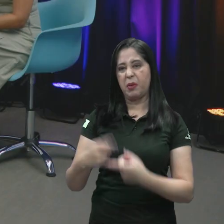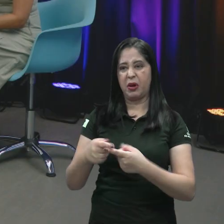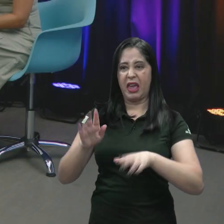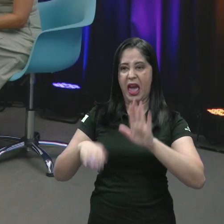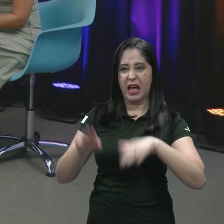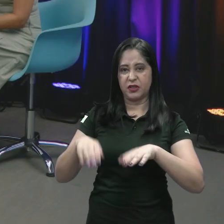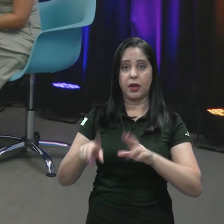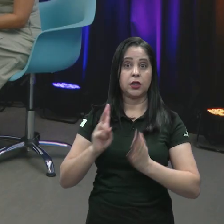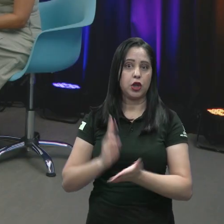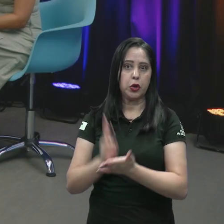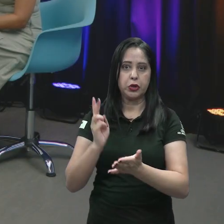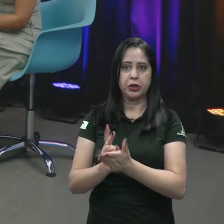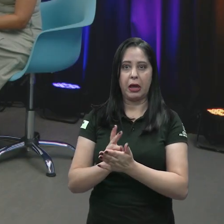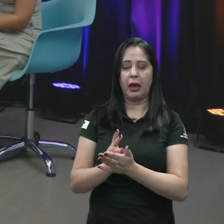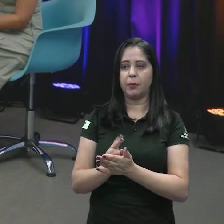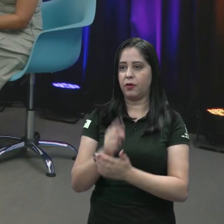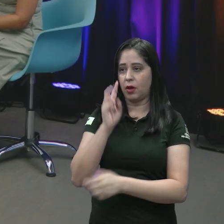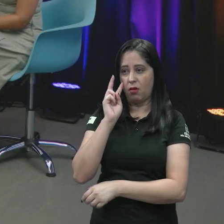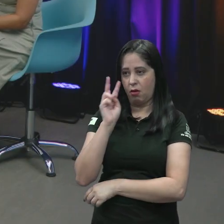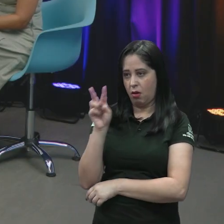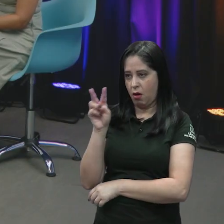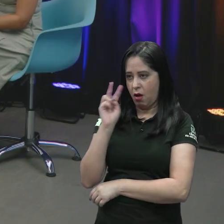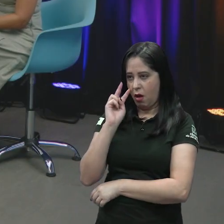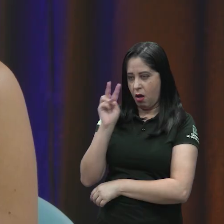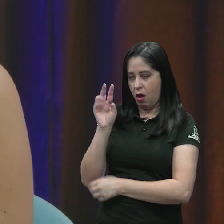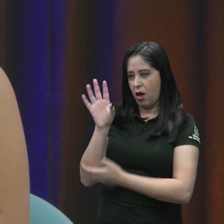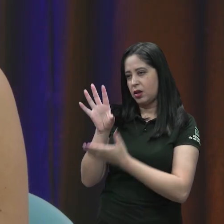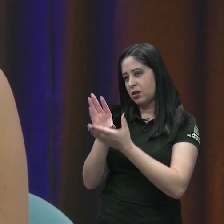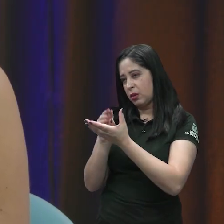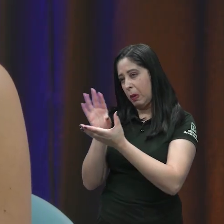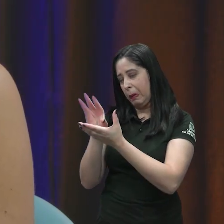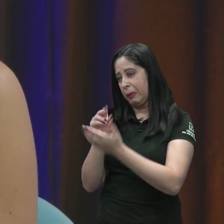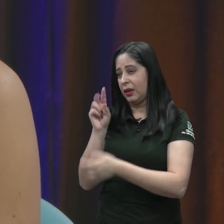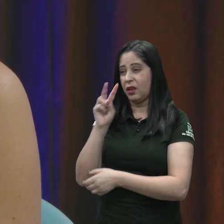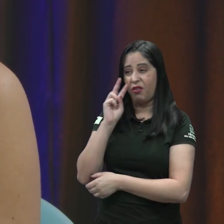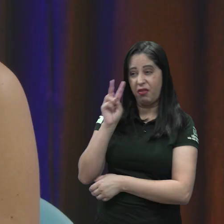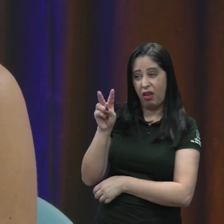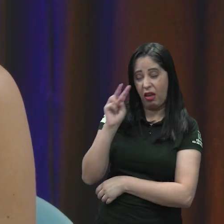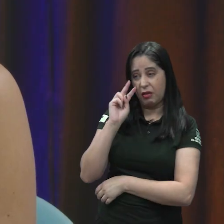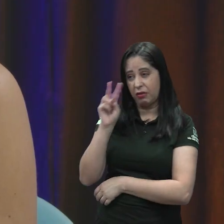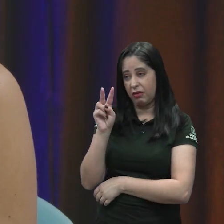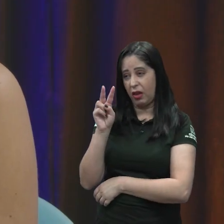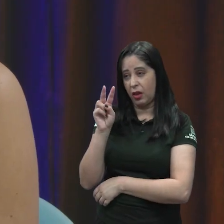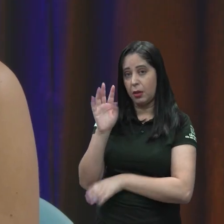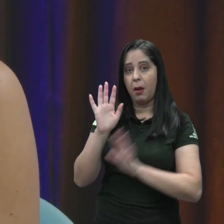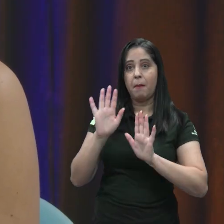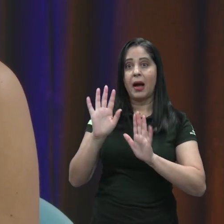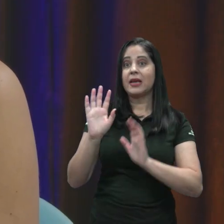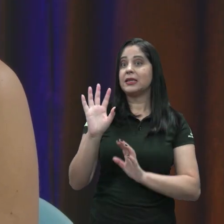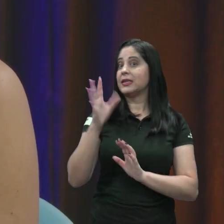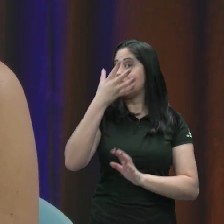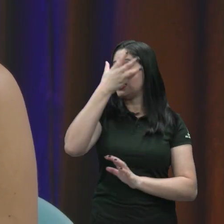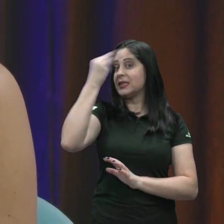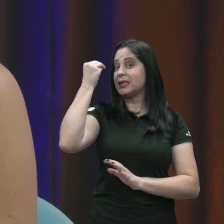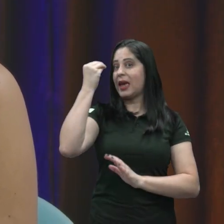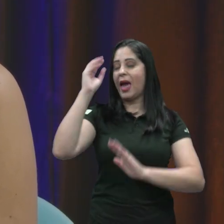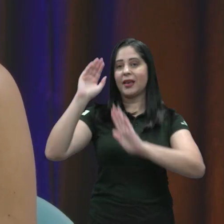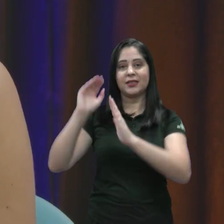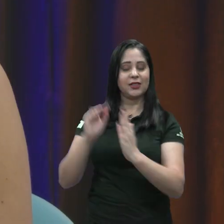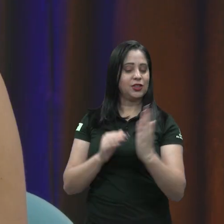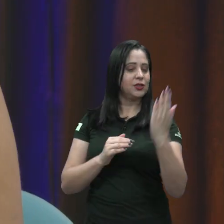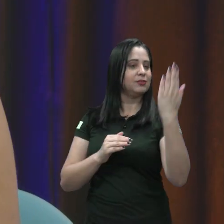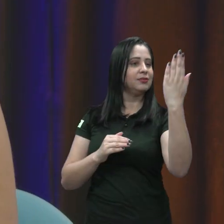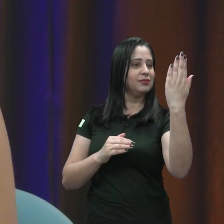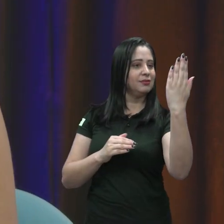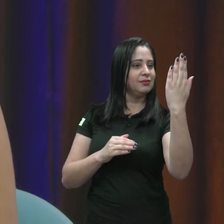né, João? E Exatamente. esse olhar muito para a janelinha, né, que é a nossa rede social, Exato. É isso que você fala, coloca